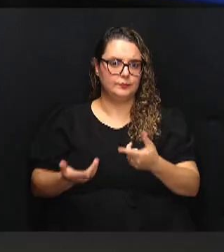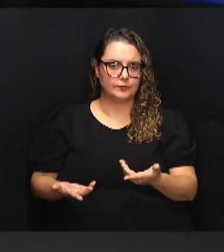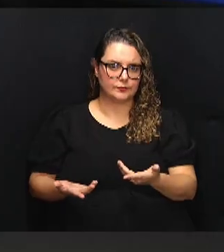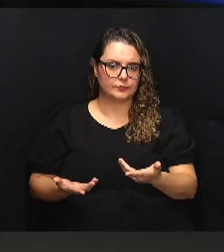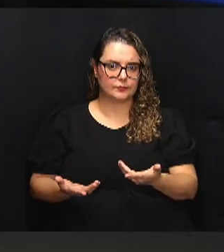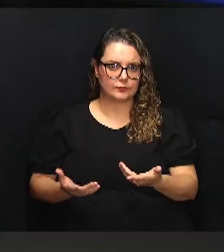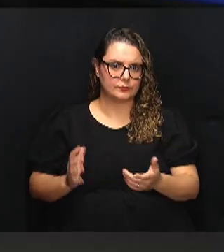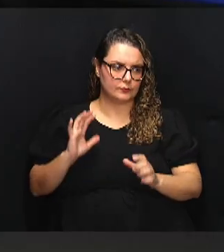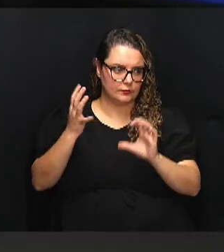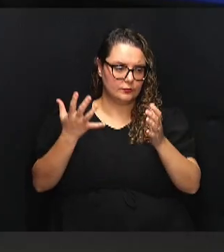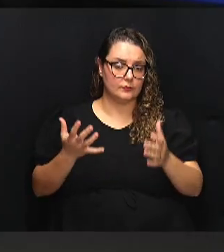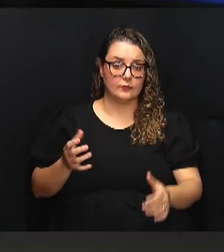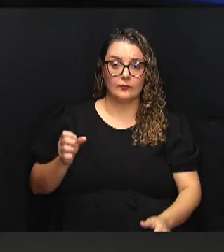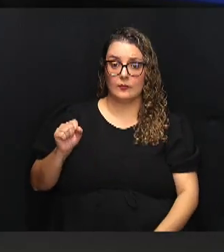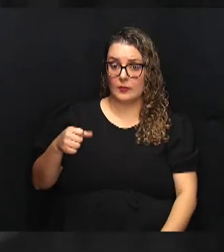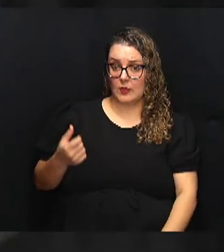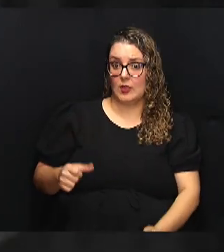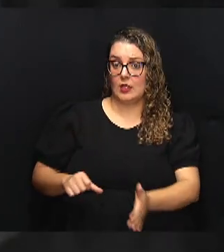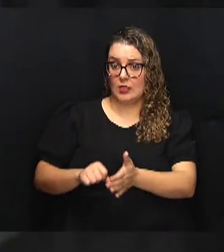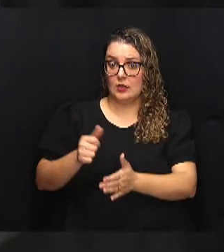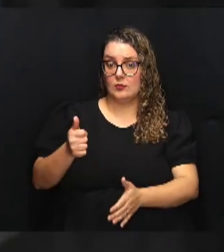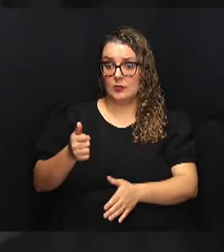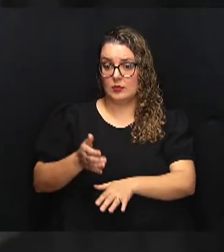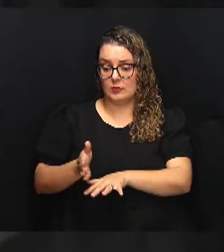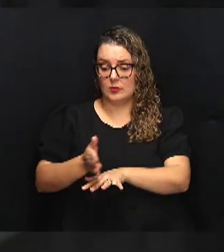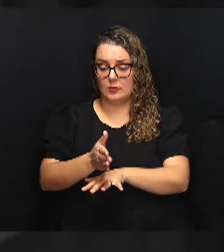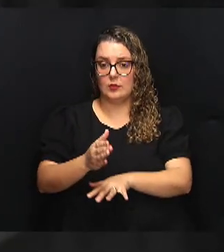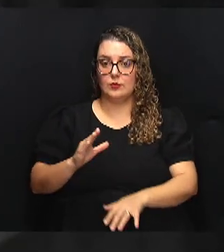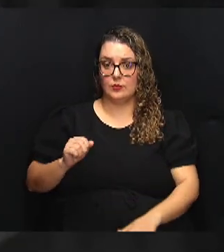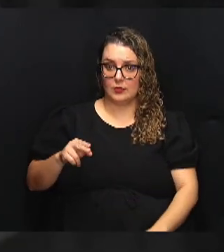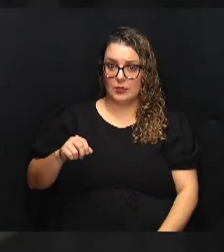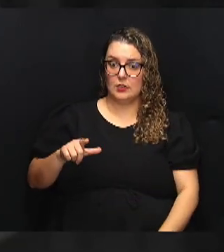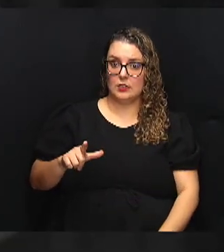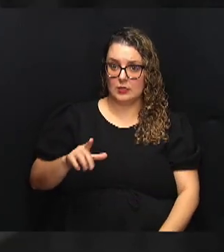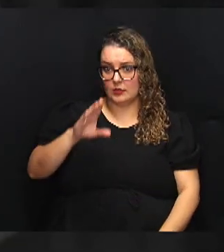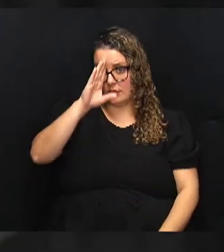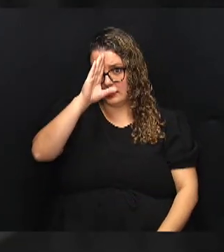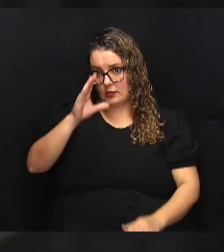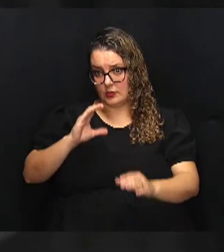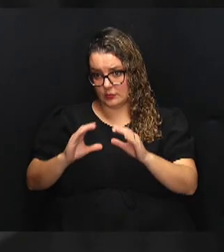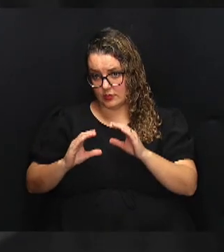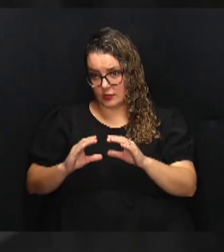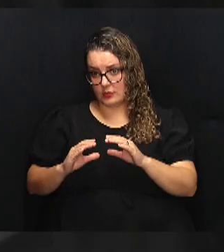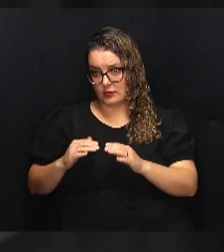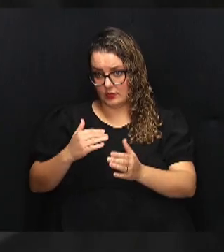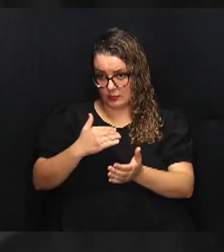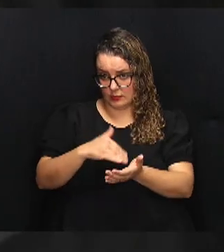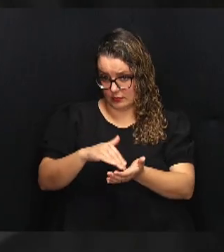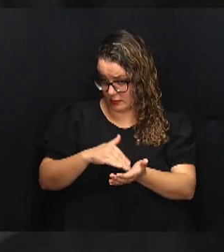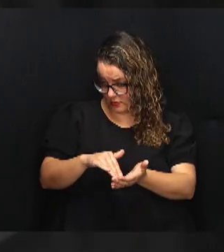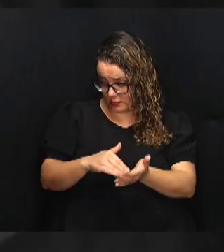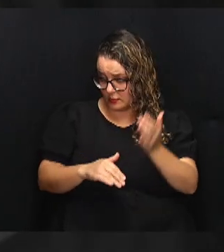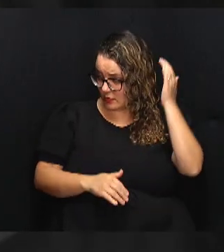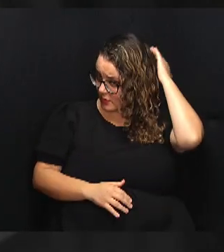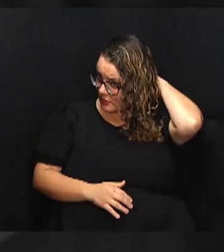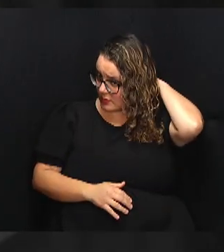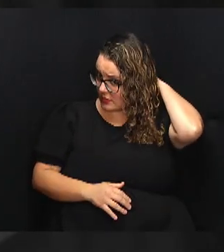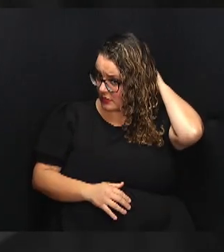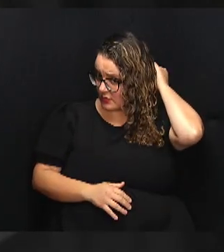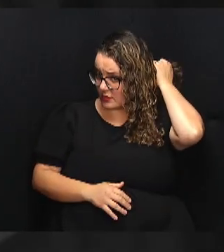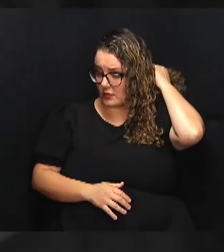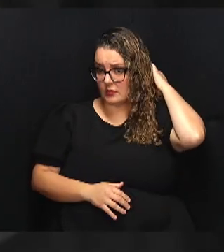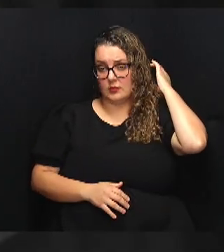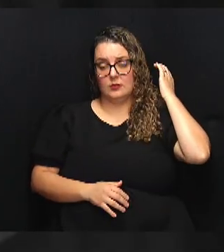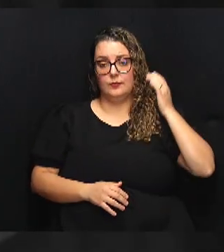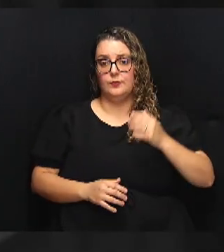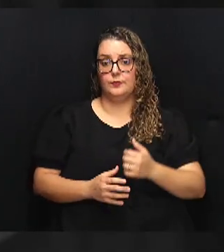que aconteceu? Primeiro a gente direcionou para um canal, vai ter um canal direto de comunicação com a secretaria, né? E em